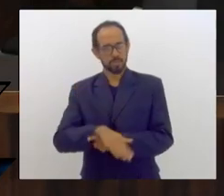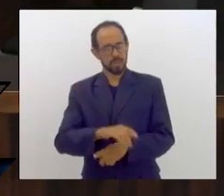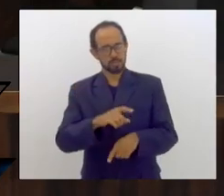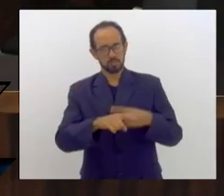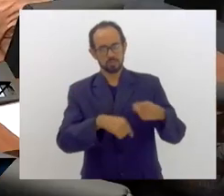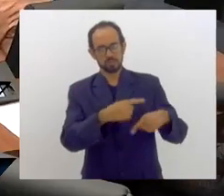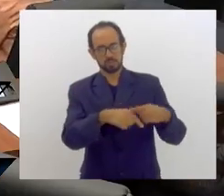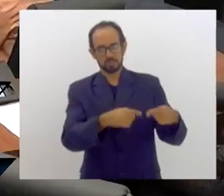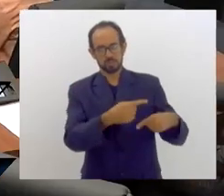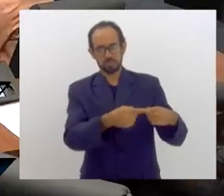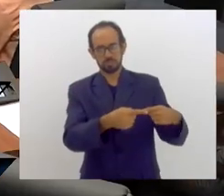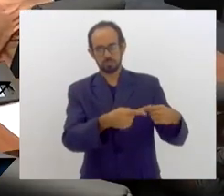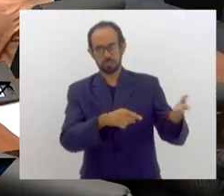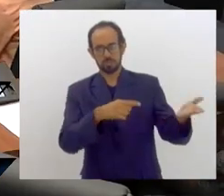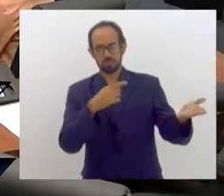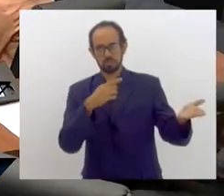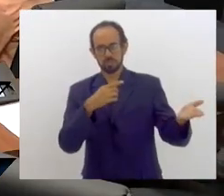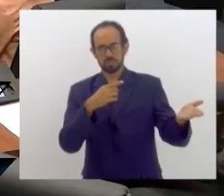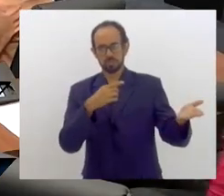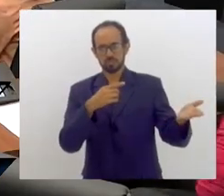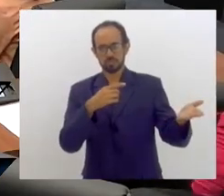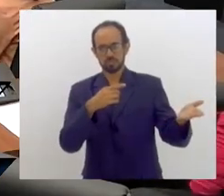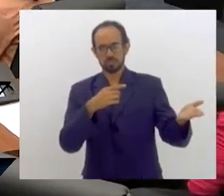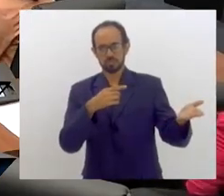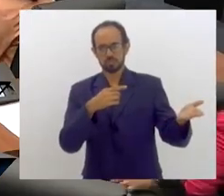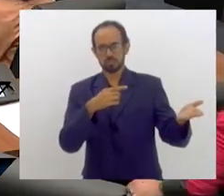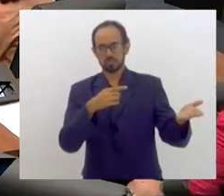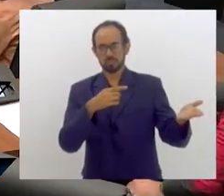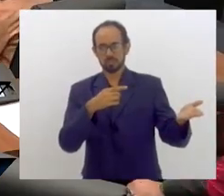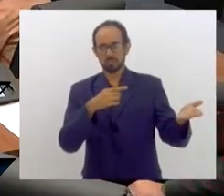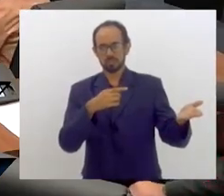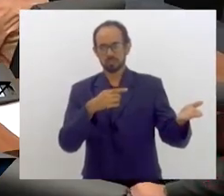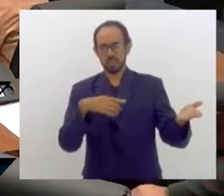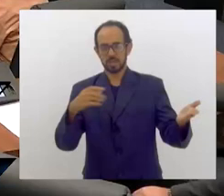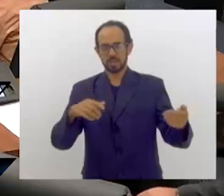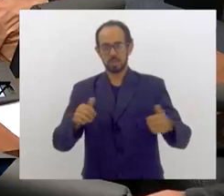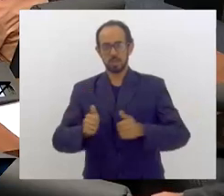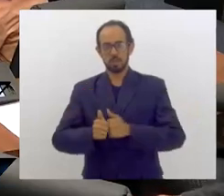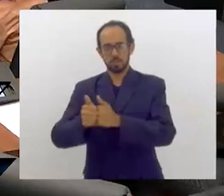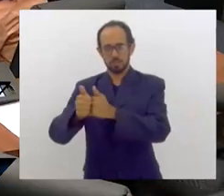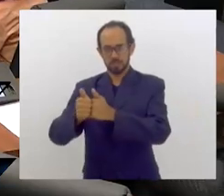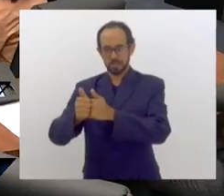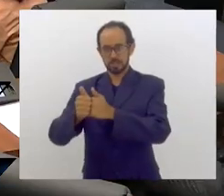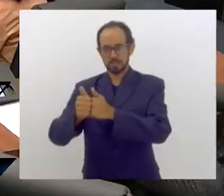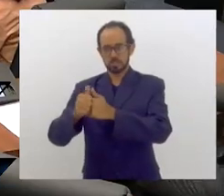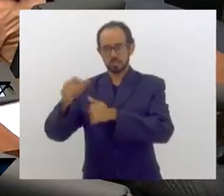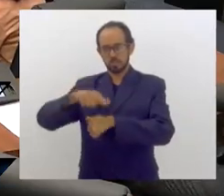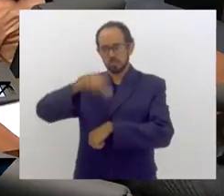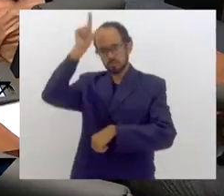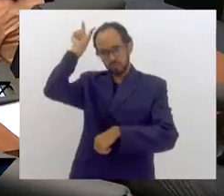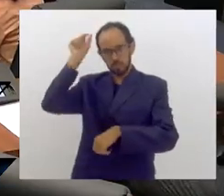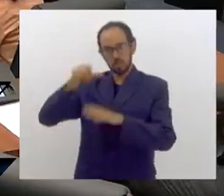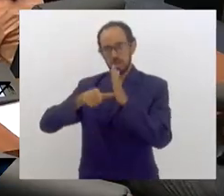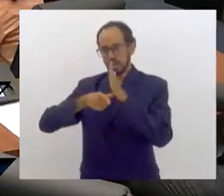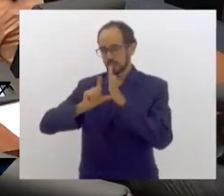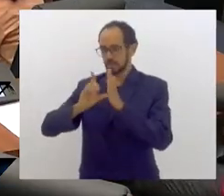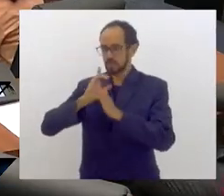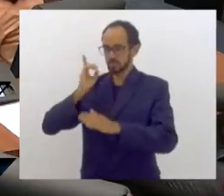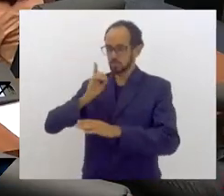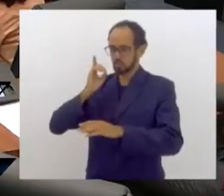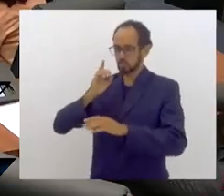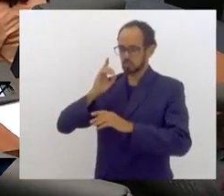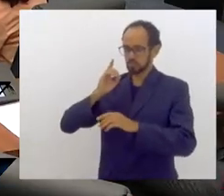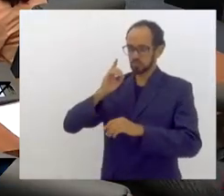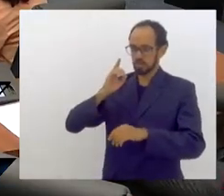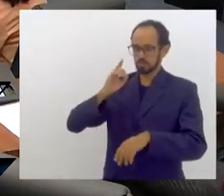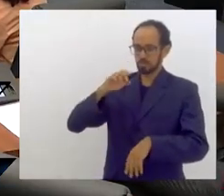seguir, deputado pela... Rodrigo Amorim, presidente, uma questão de ordem sobre a pauta. Seguindo o que o deputado Luiz Paulo falou antes da discussão do deputado Vitor Júnior, como